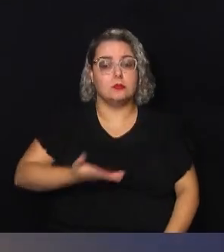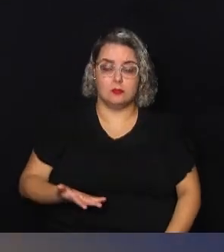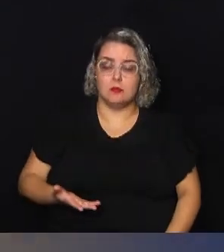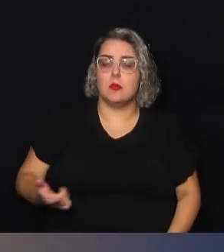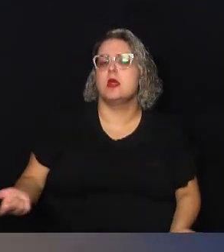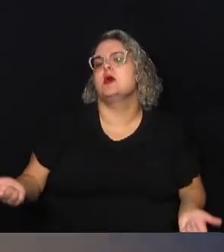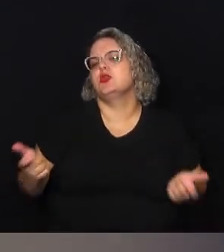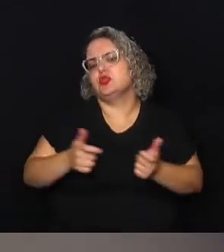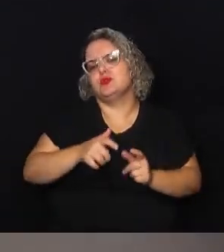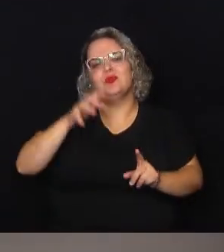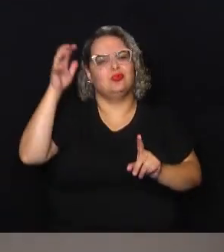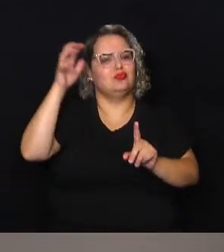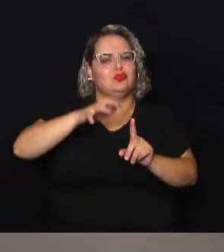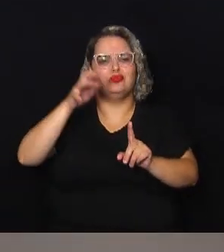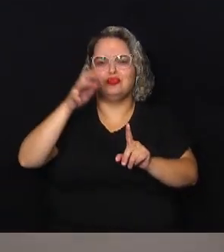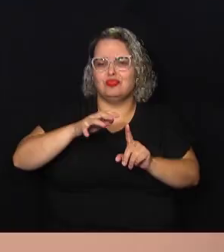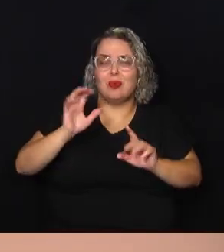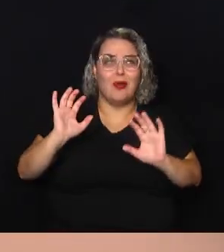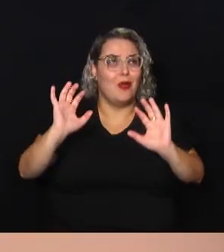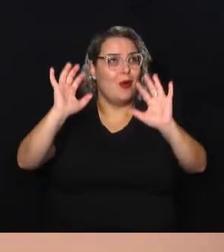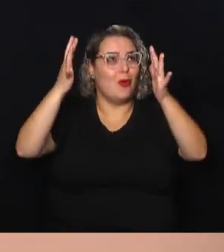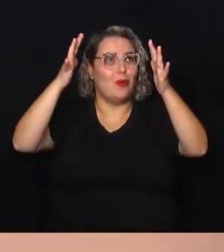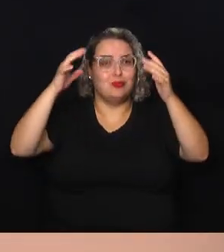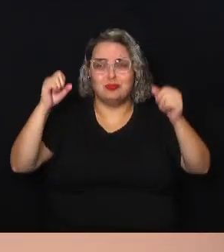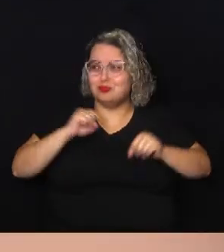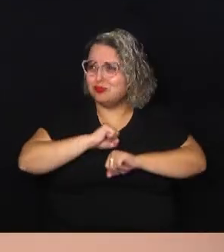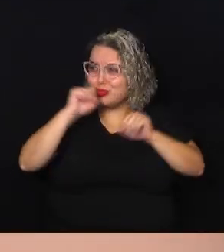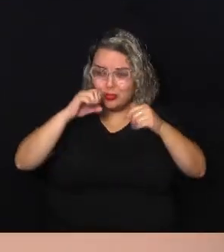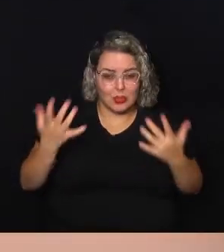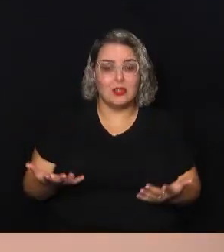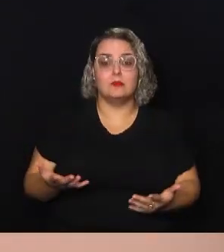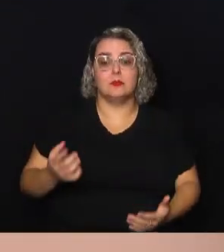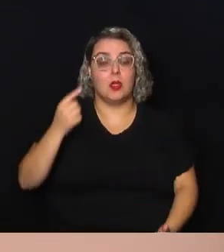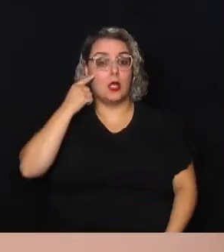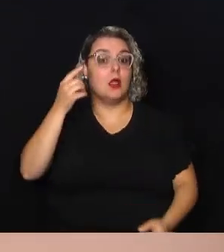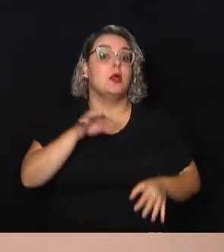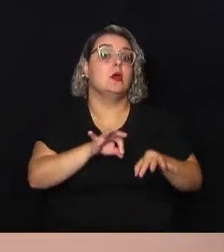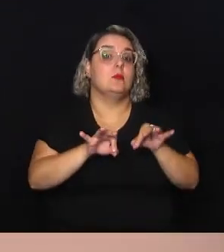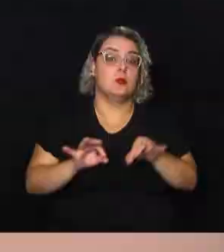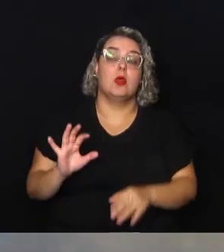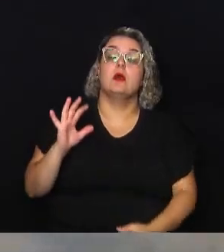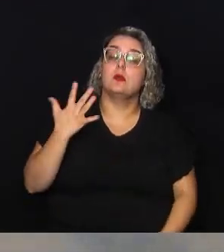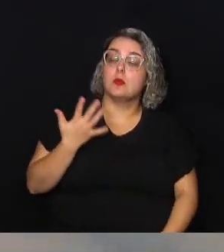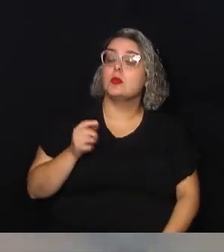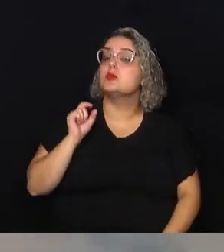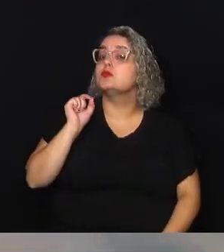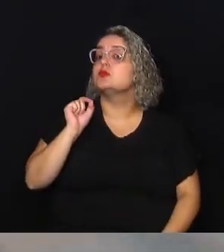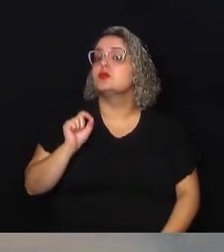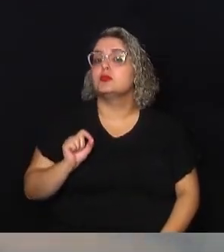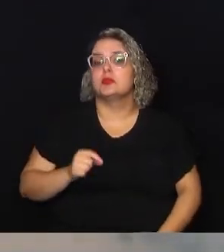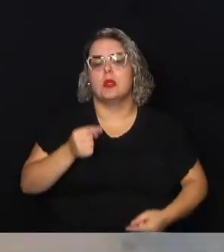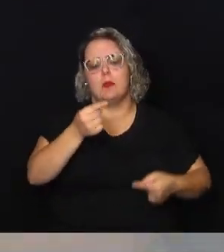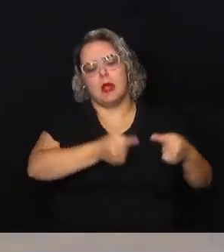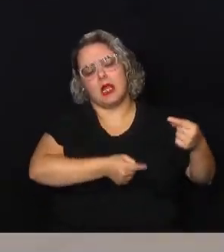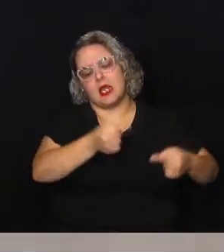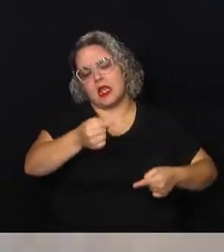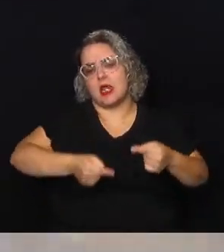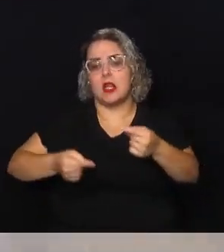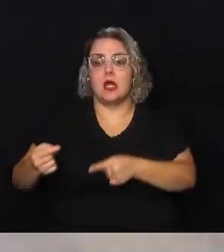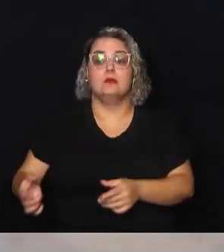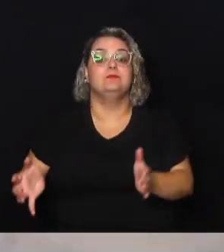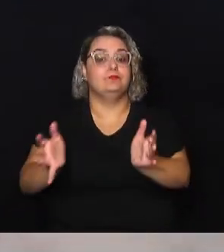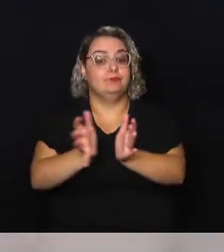reduzir os impactos de eventos climáticos extremos a ideia do plano surgiu em decorrência das discussões